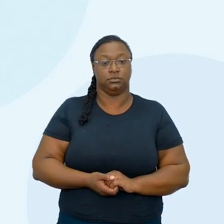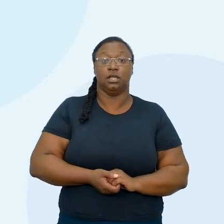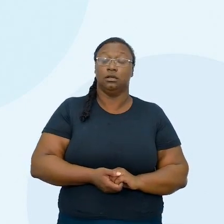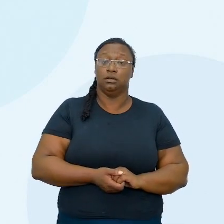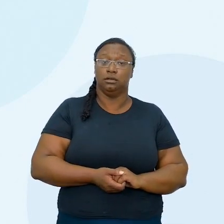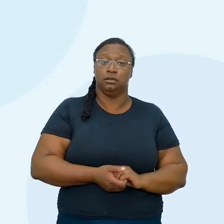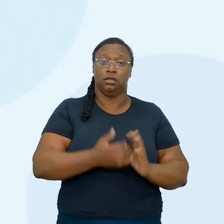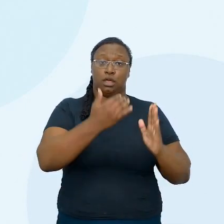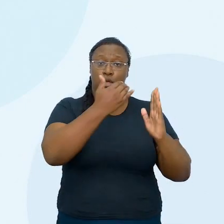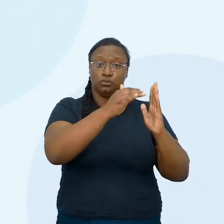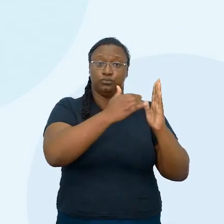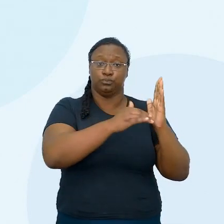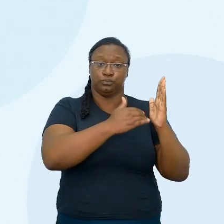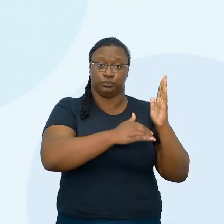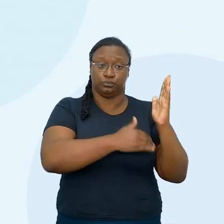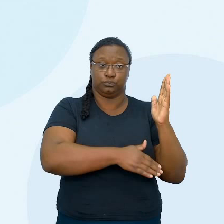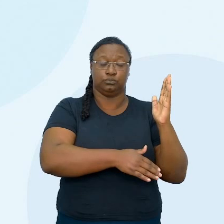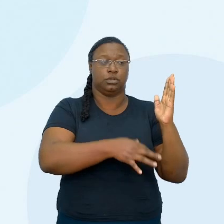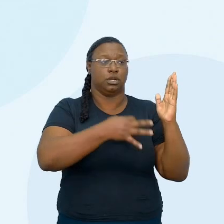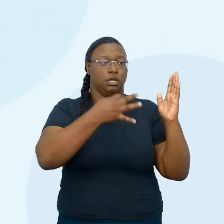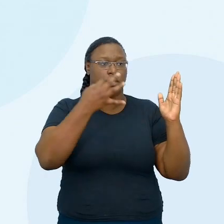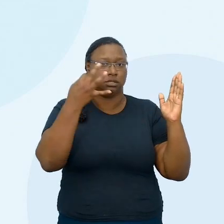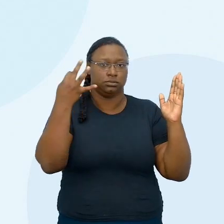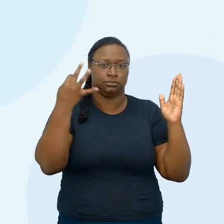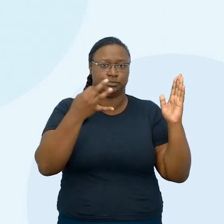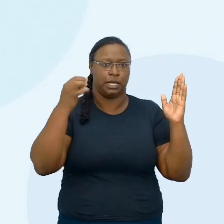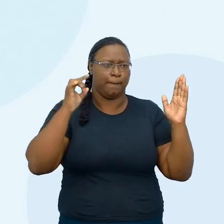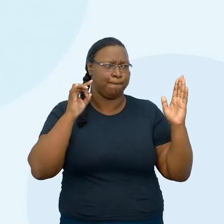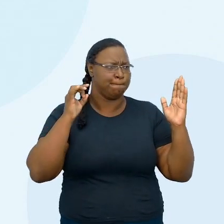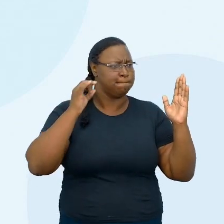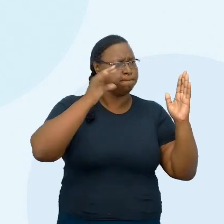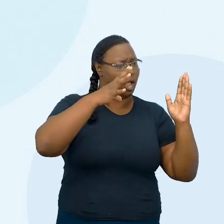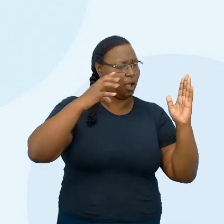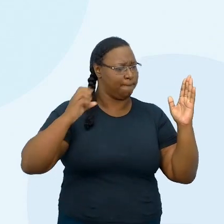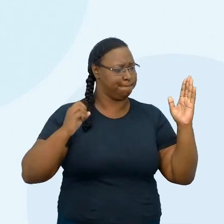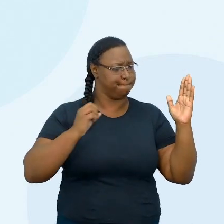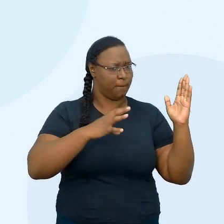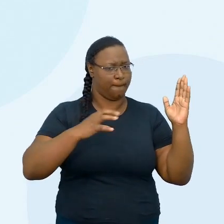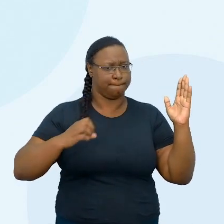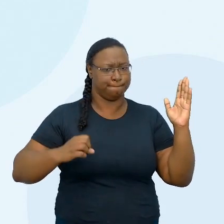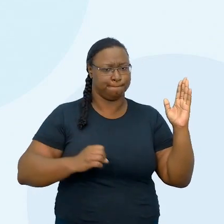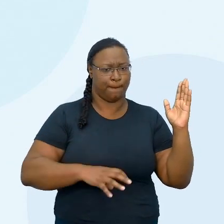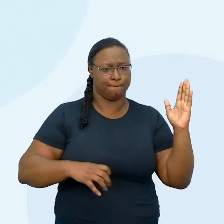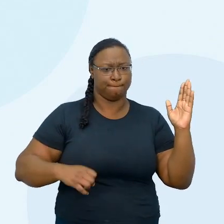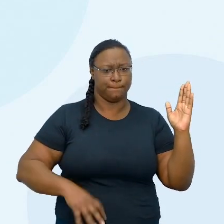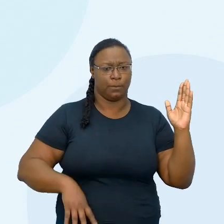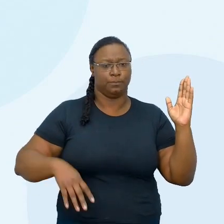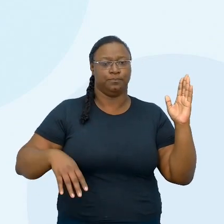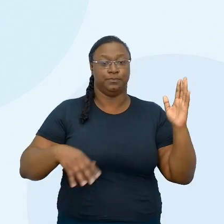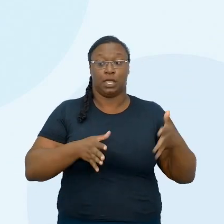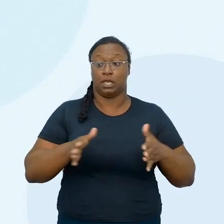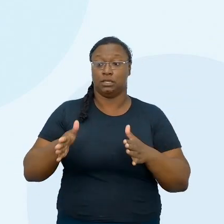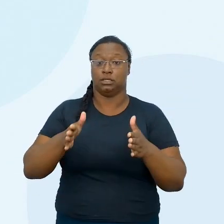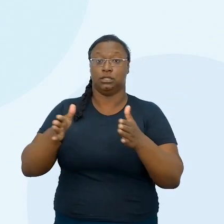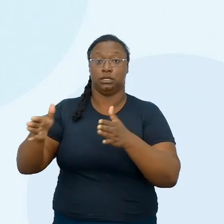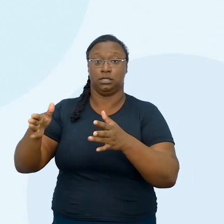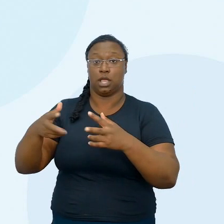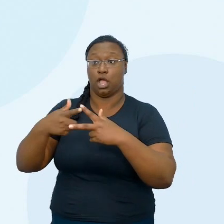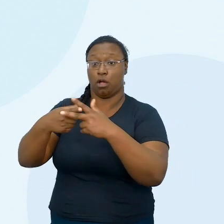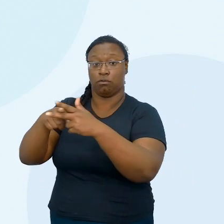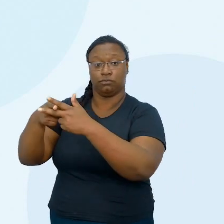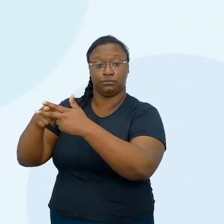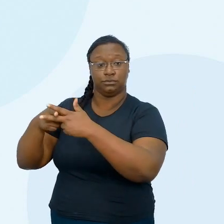previstas pelo eixo de formação, destaca as trilhas e as oficinas que ocorrerão de forma intercalada, finalizando